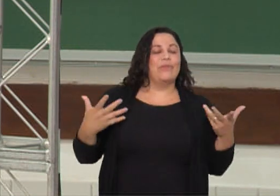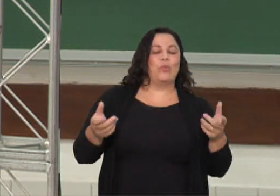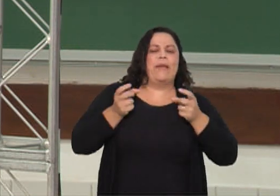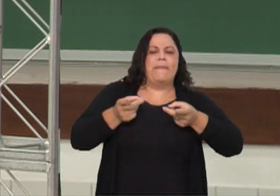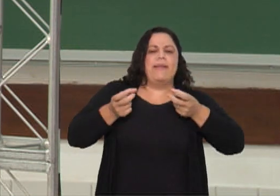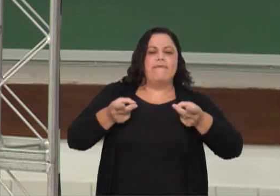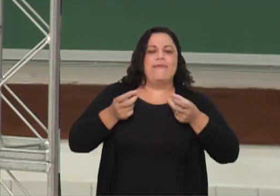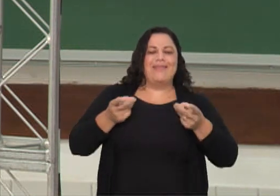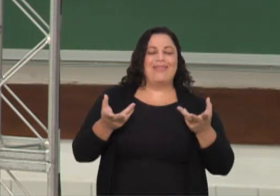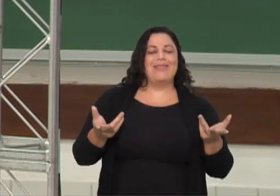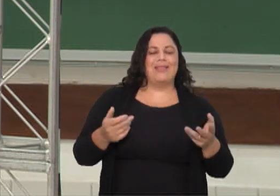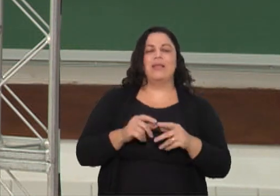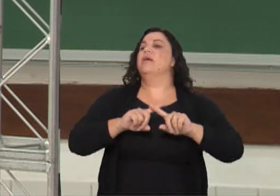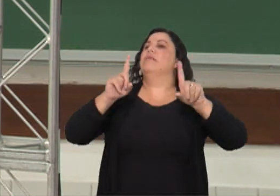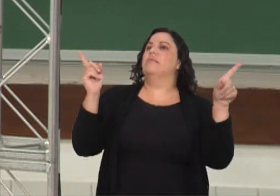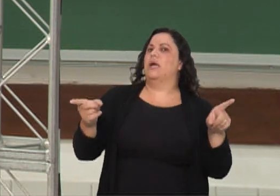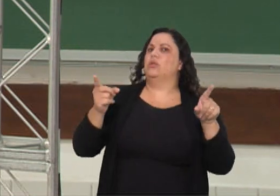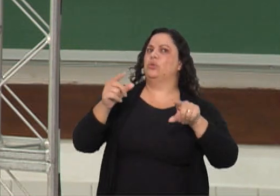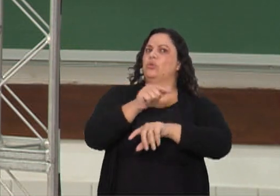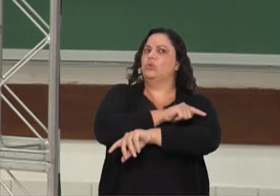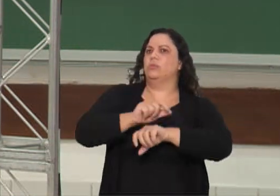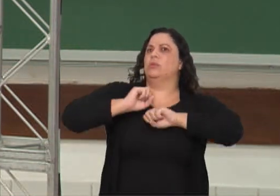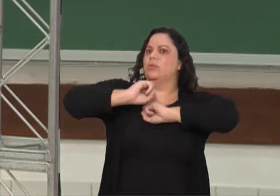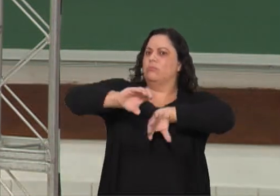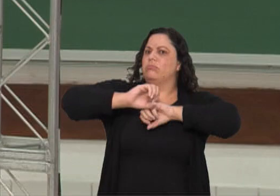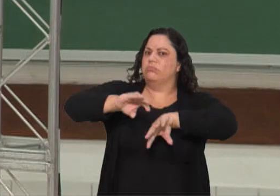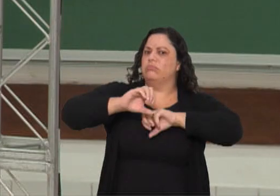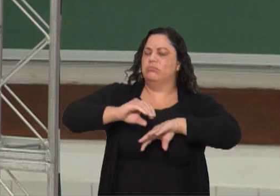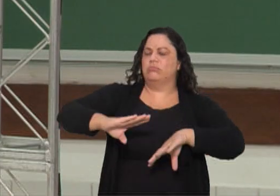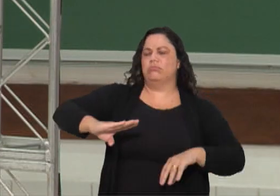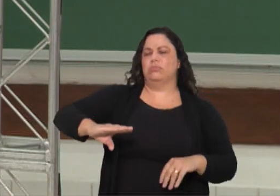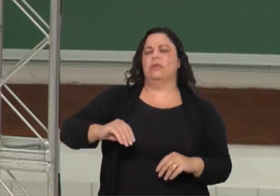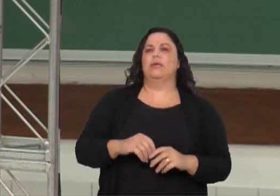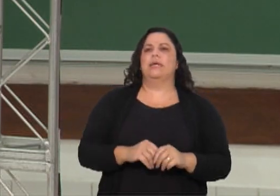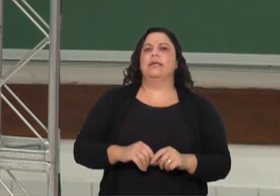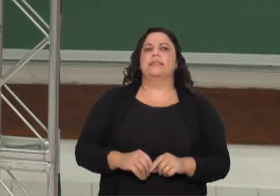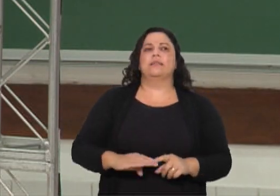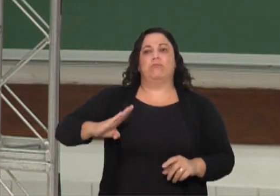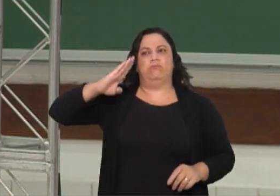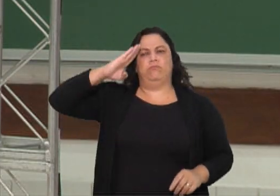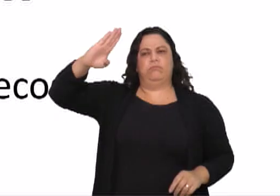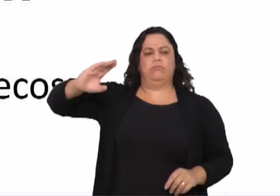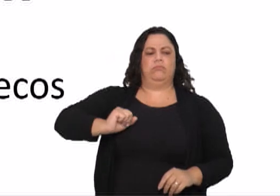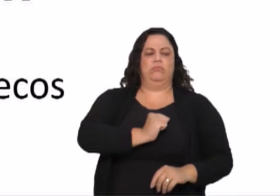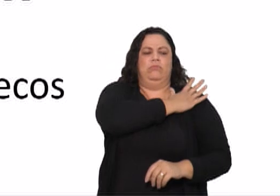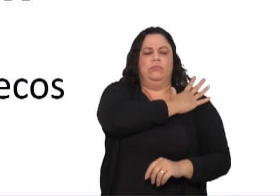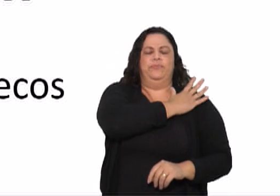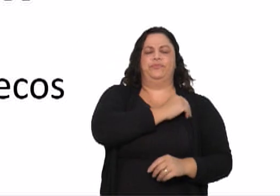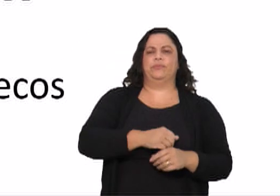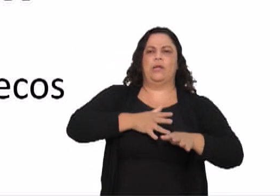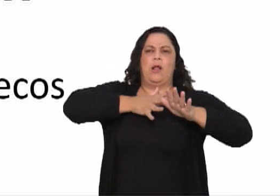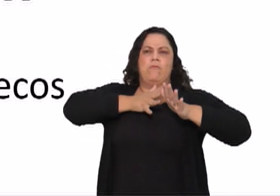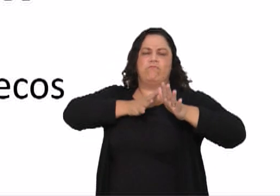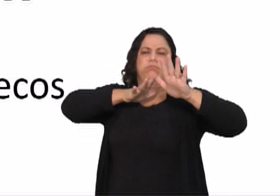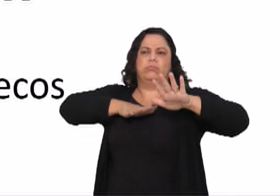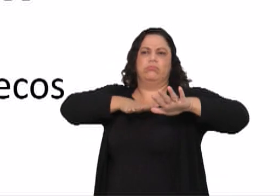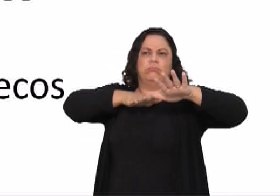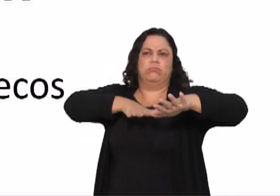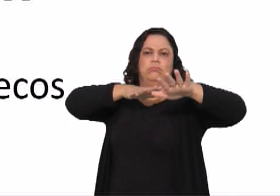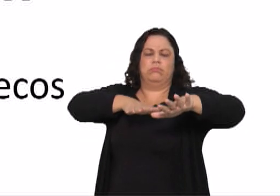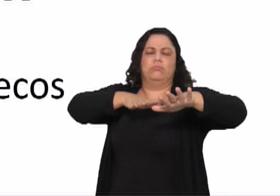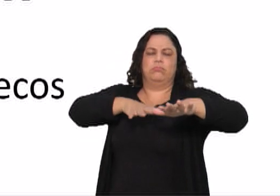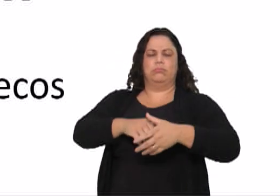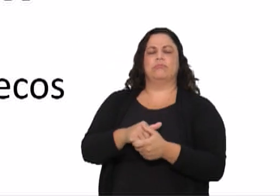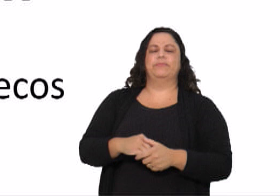mesmo que realmente tinha uma educação militarizada em Esparta. Haviam valores guerreiros que norteavam as